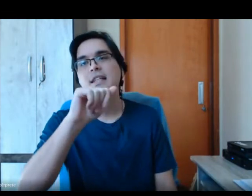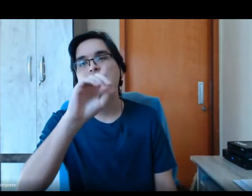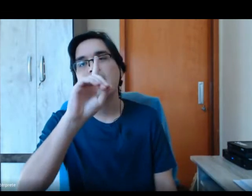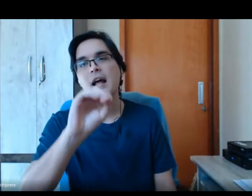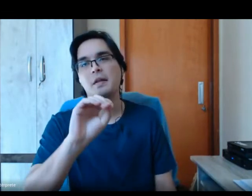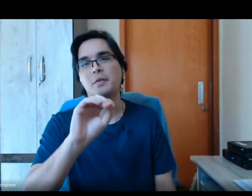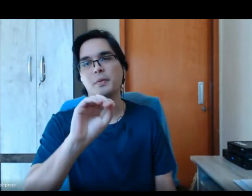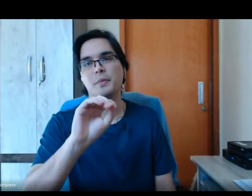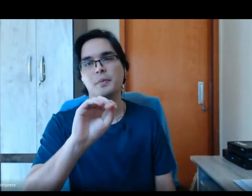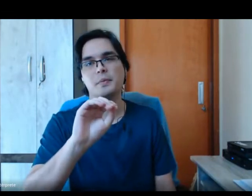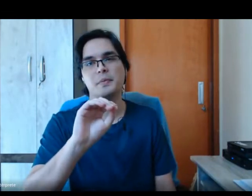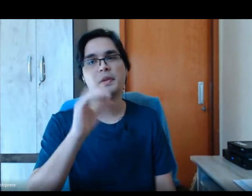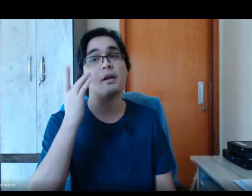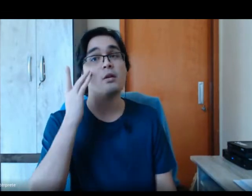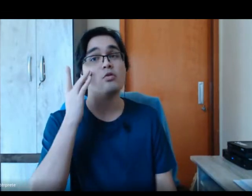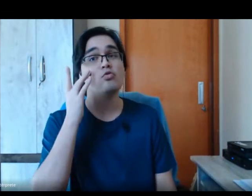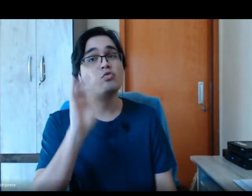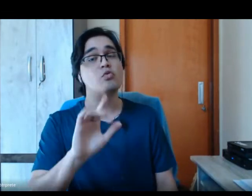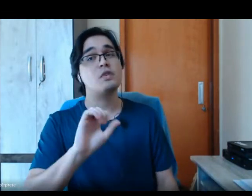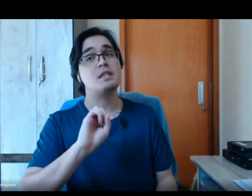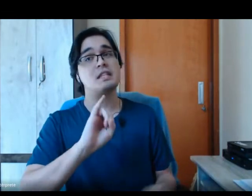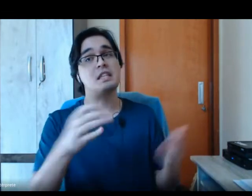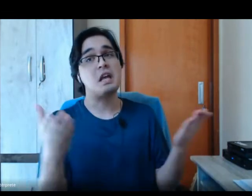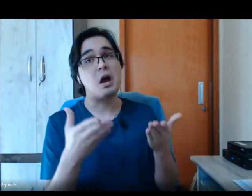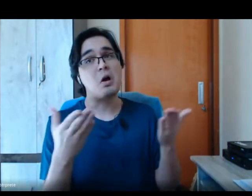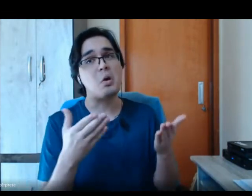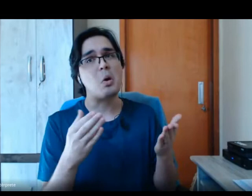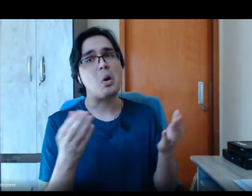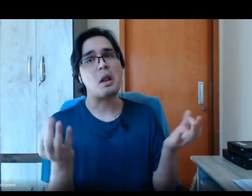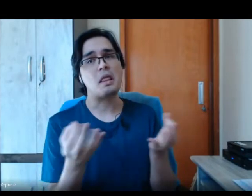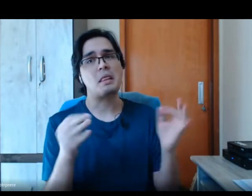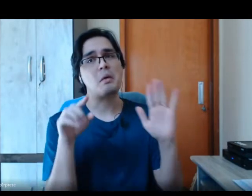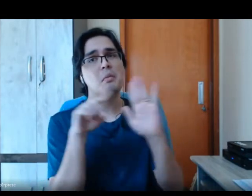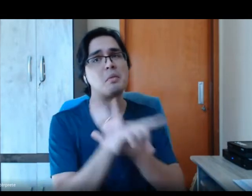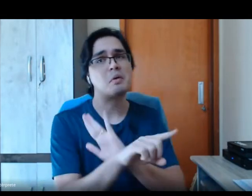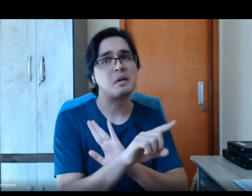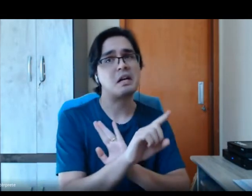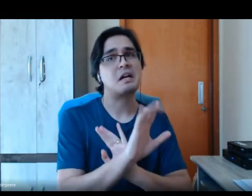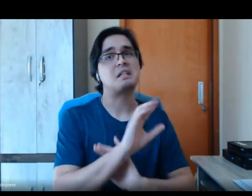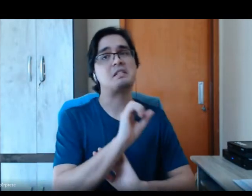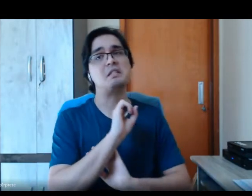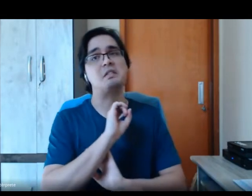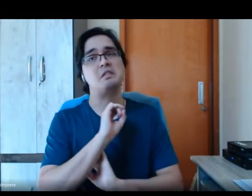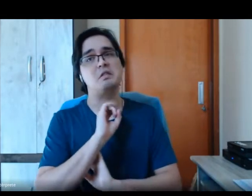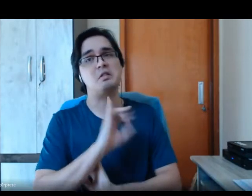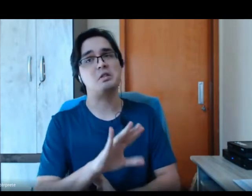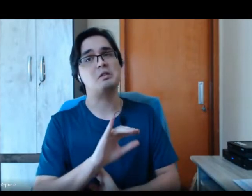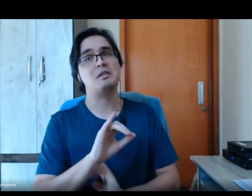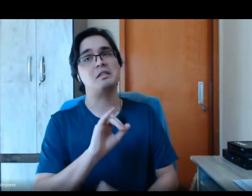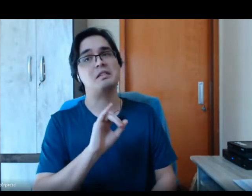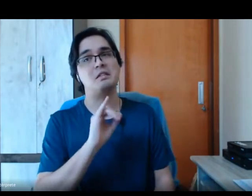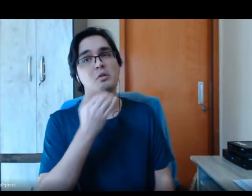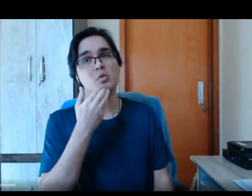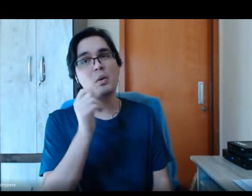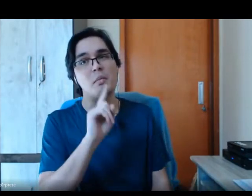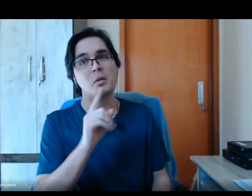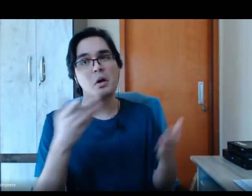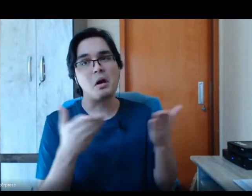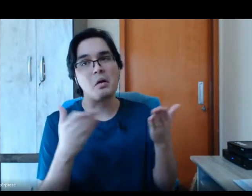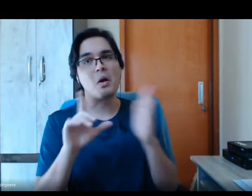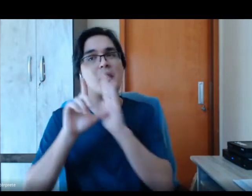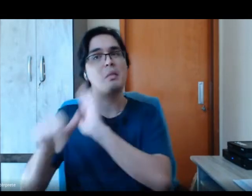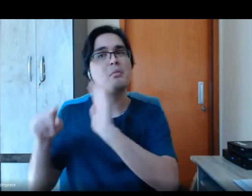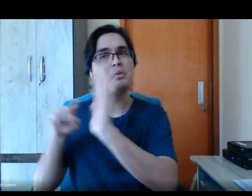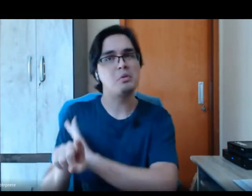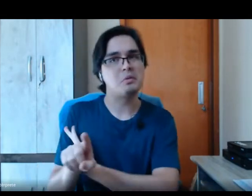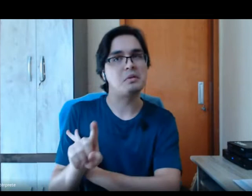há algum tempo atrás eu trabalhei junto com uma bibliotecária, né? Diretora